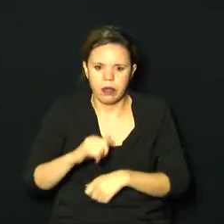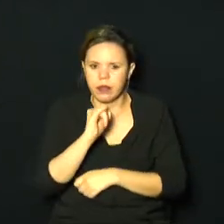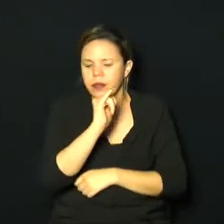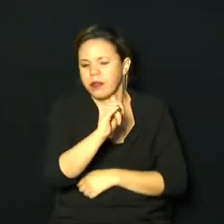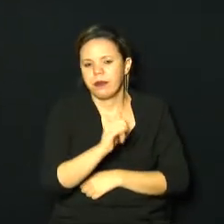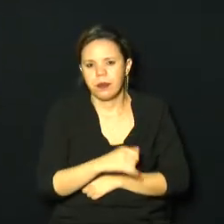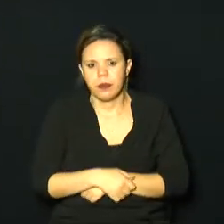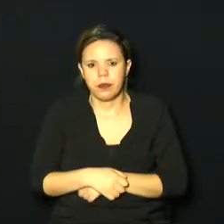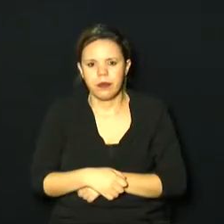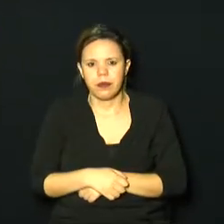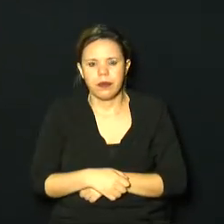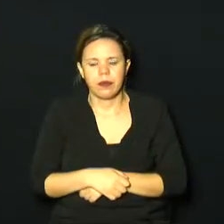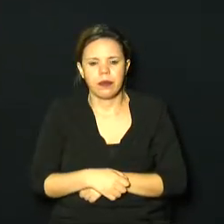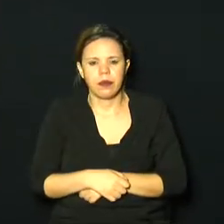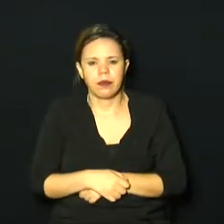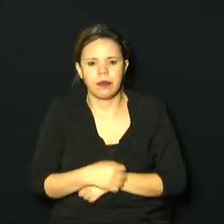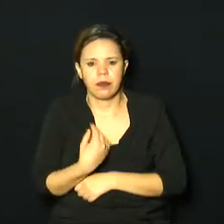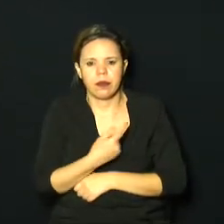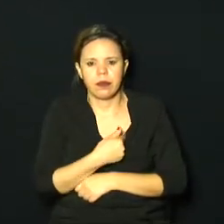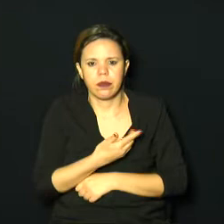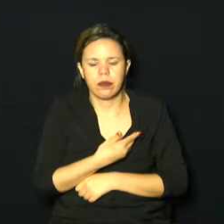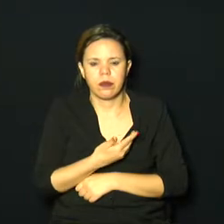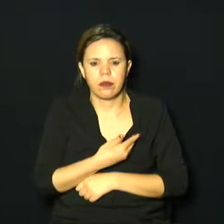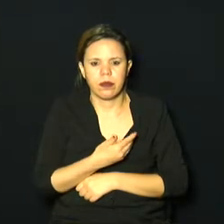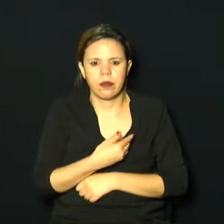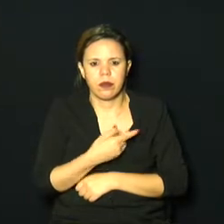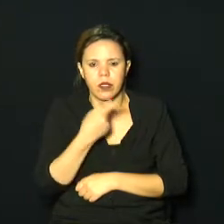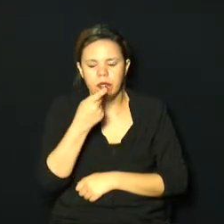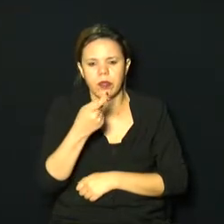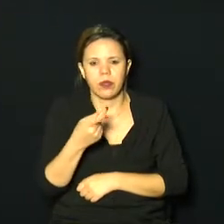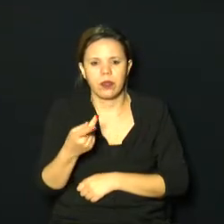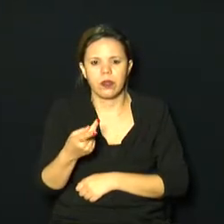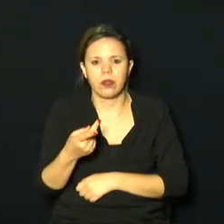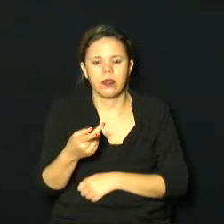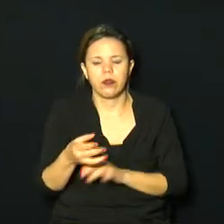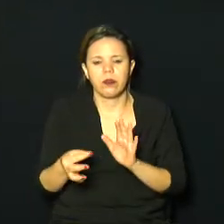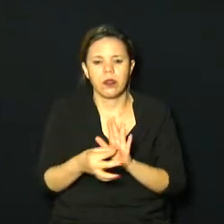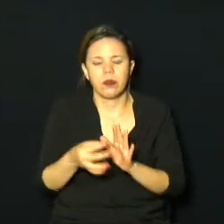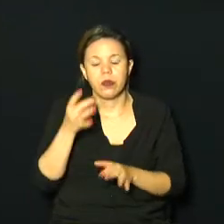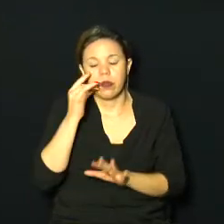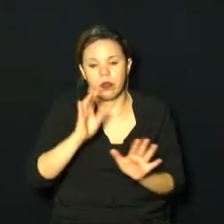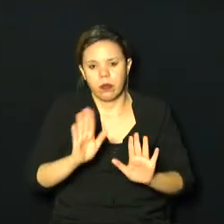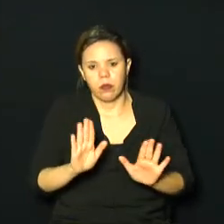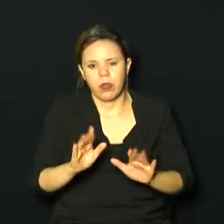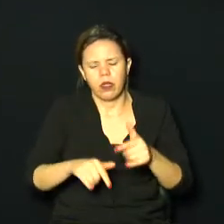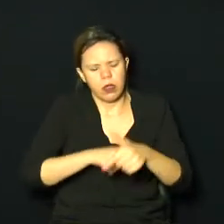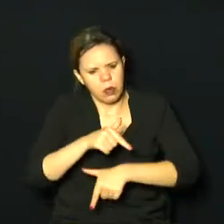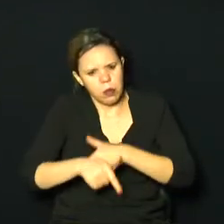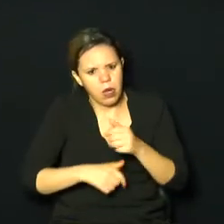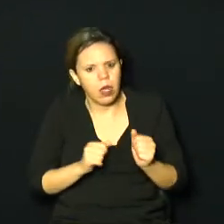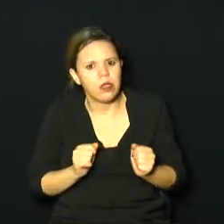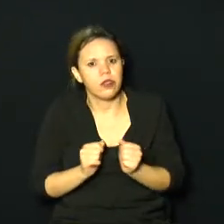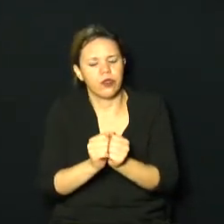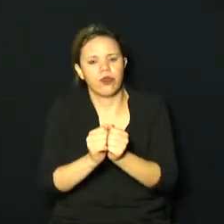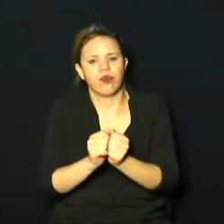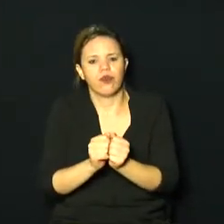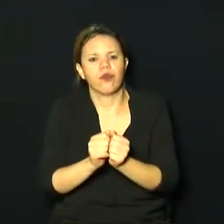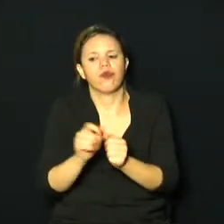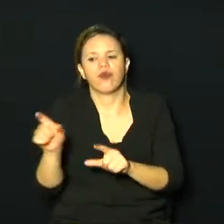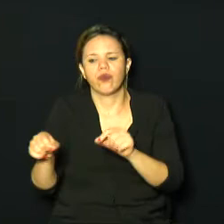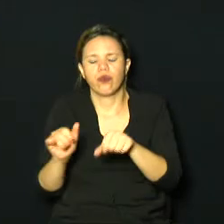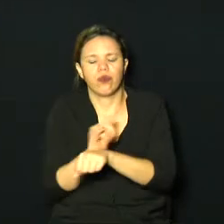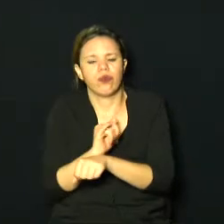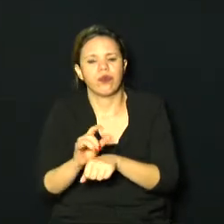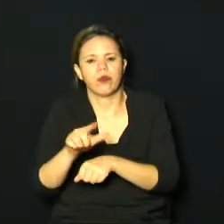não vínculos como questões pessoais, mas depois de tanto trabalho junto, depois de tantas alternativas,